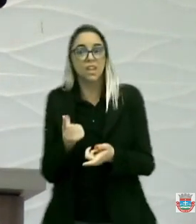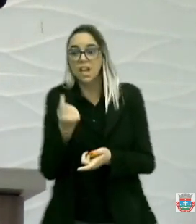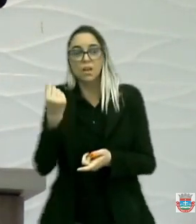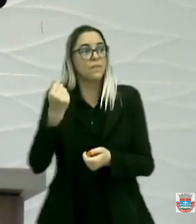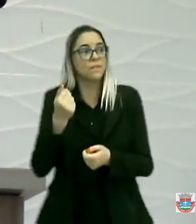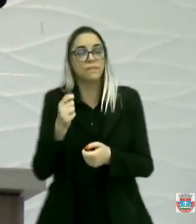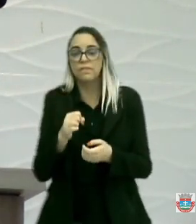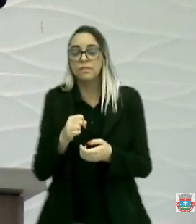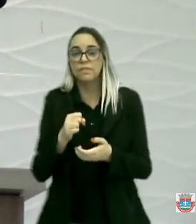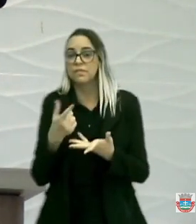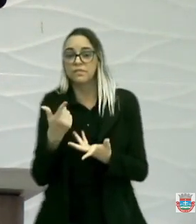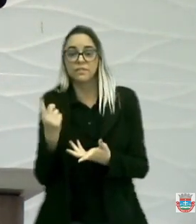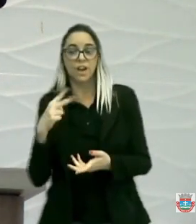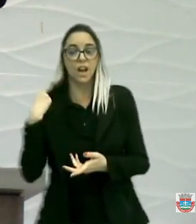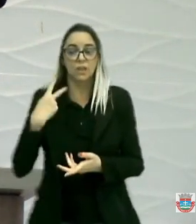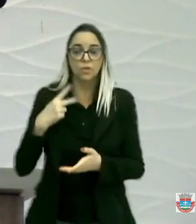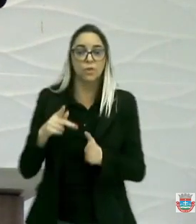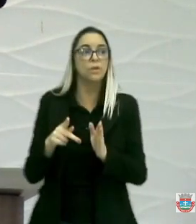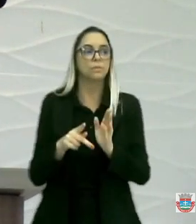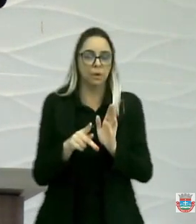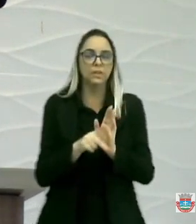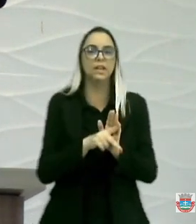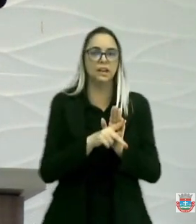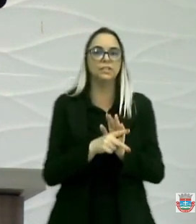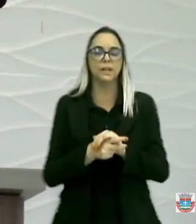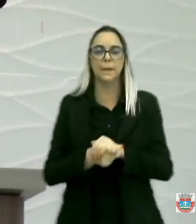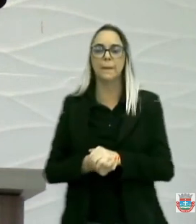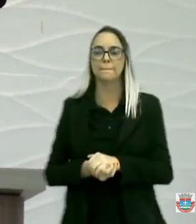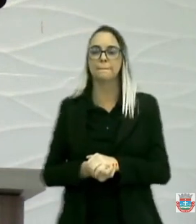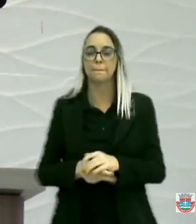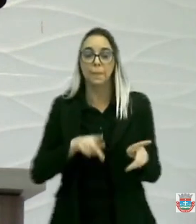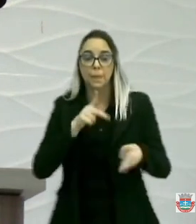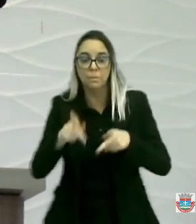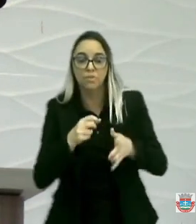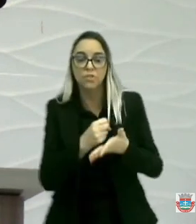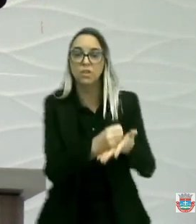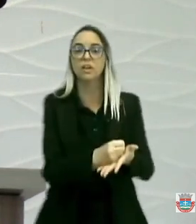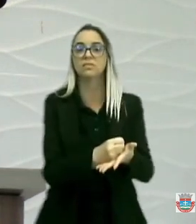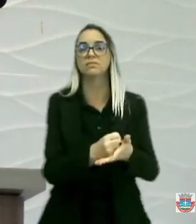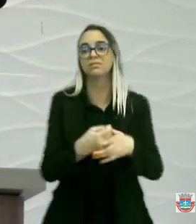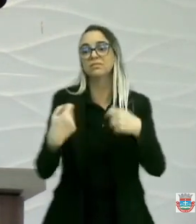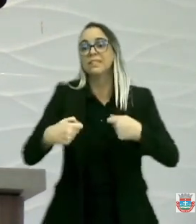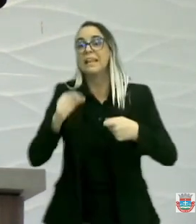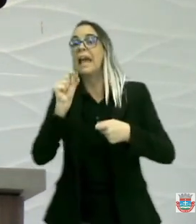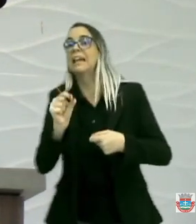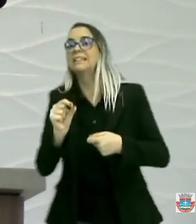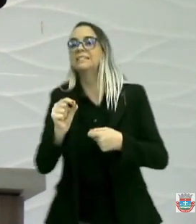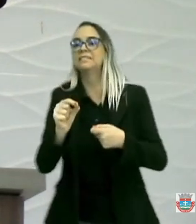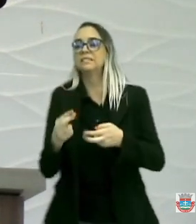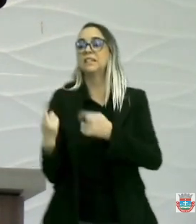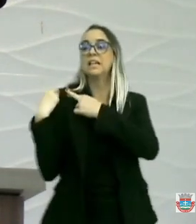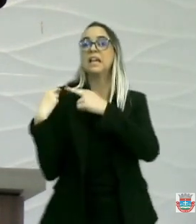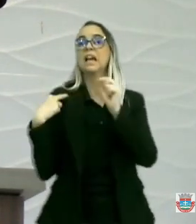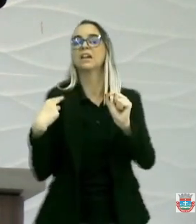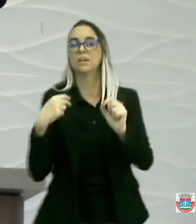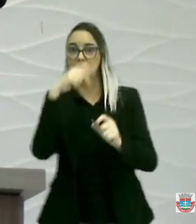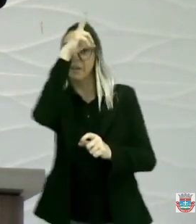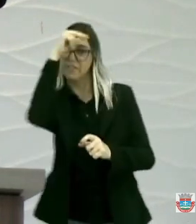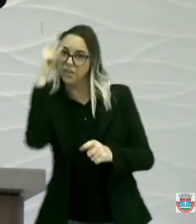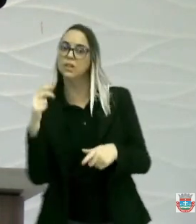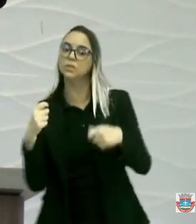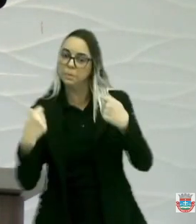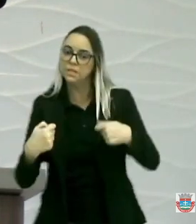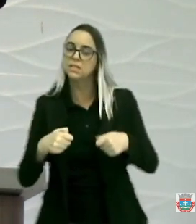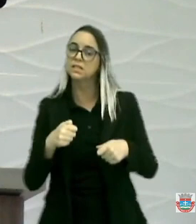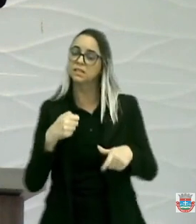vereador fazer determinada coisa para a nossa população. Tem que ser o município. Então, o prefeito que receber as verbas e não trabalhar,